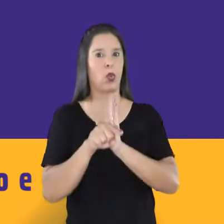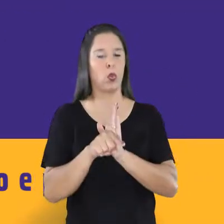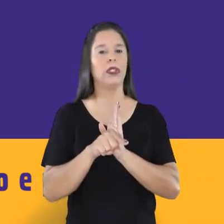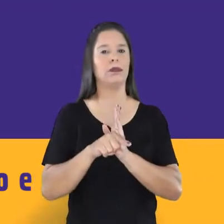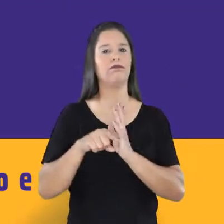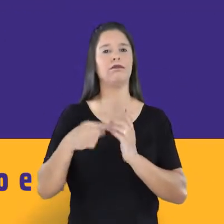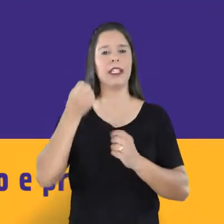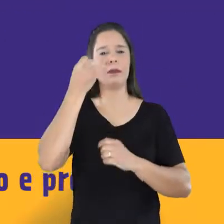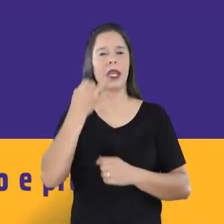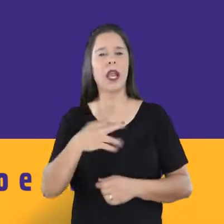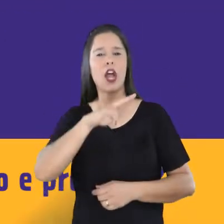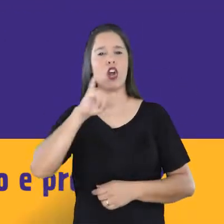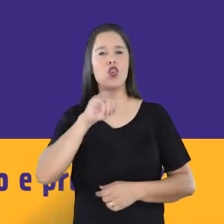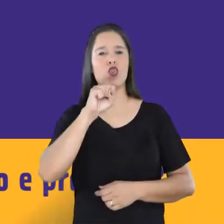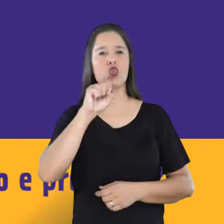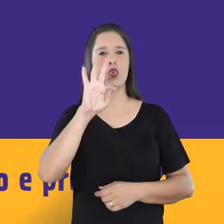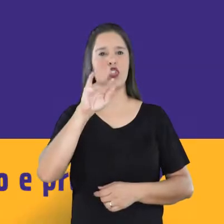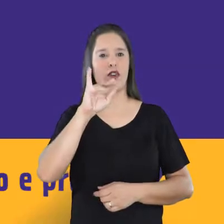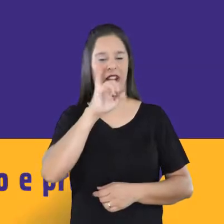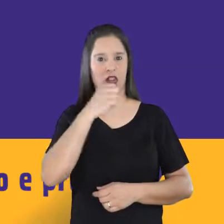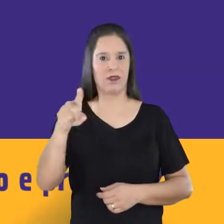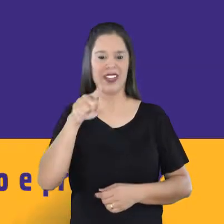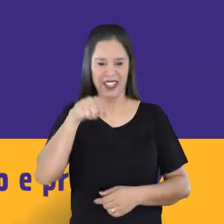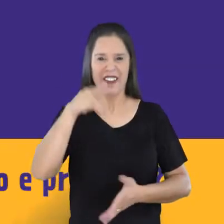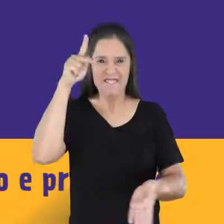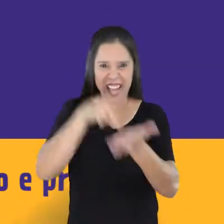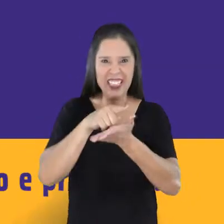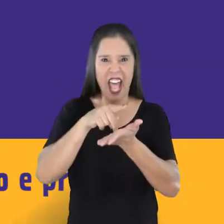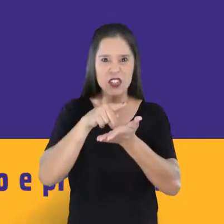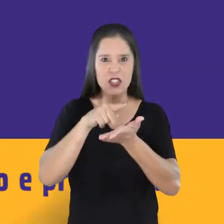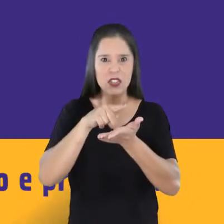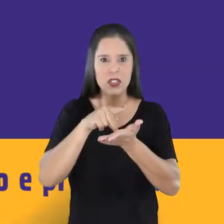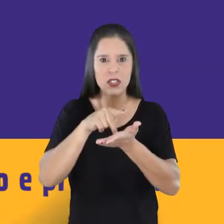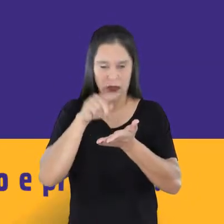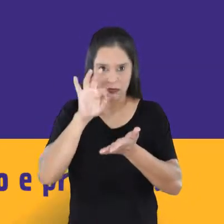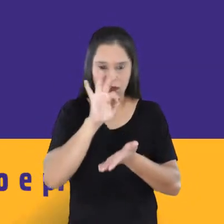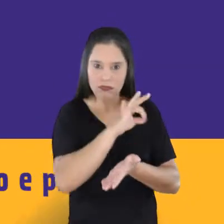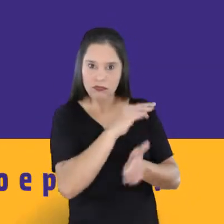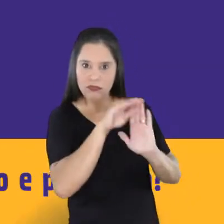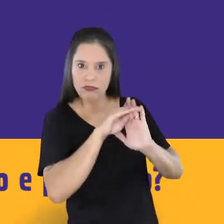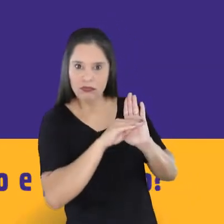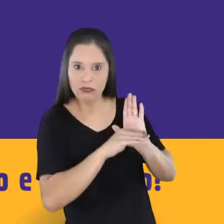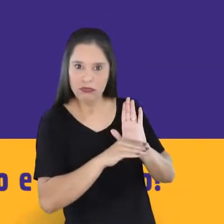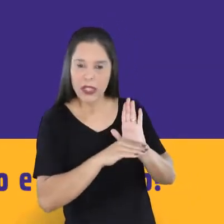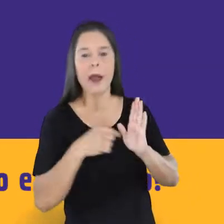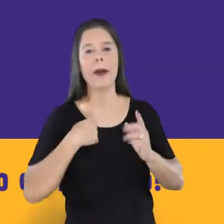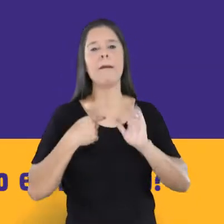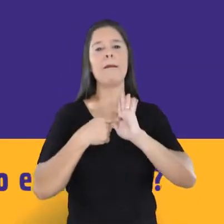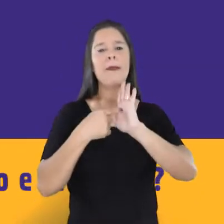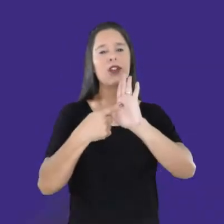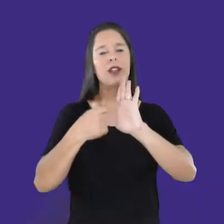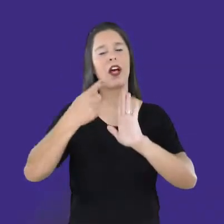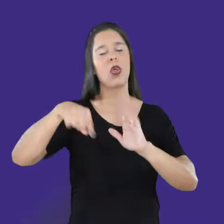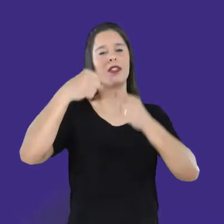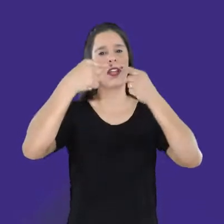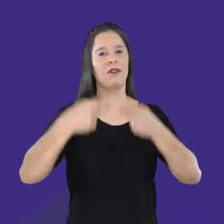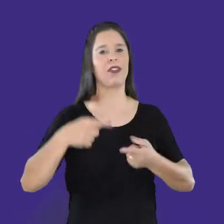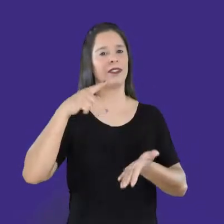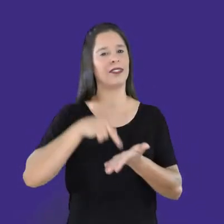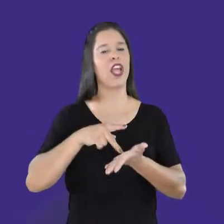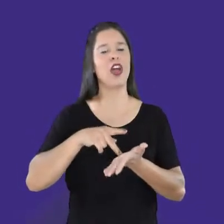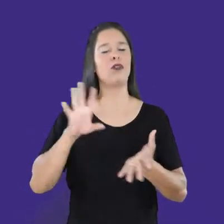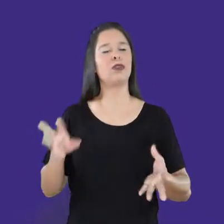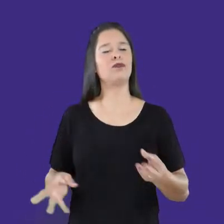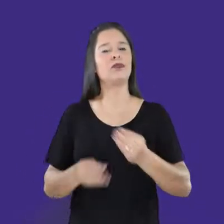da memória da construção da comunidade do Morro das Pedras e da falta de visibilidade para essas narrativas.